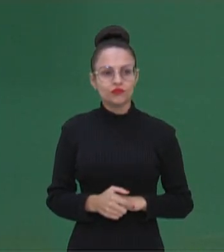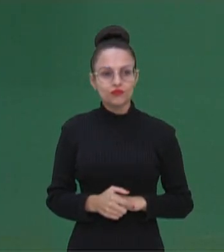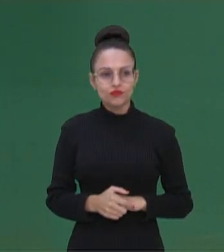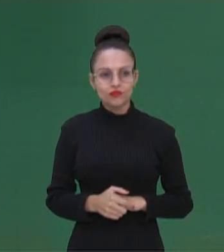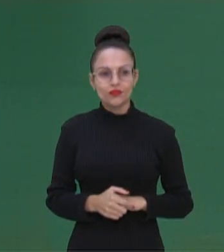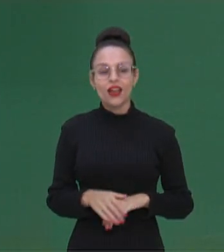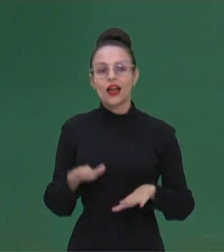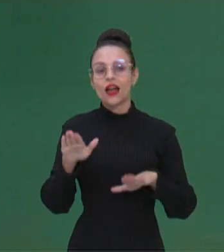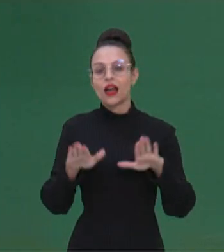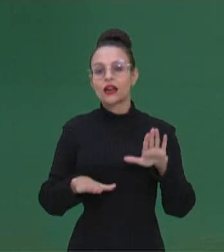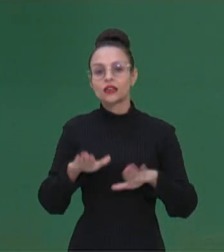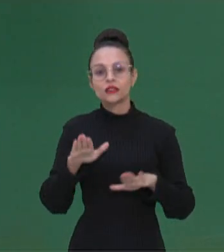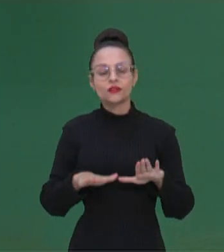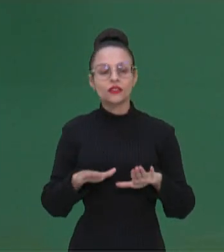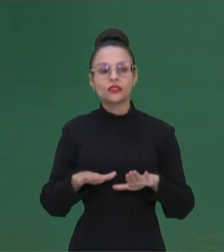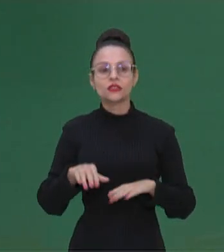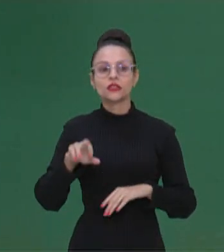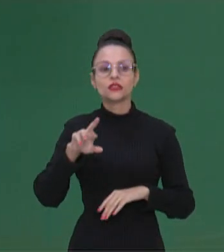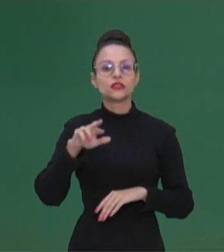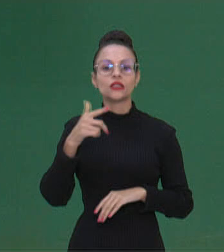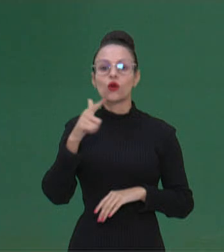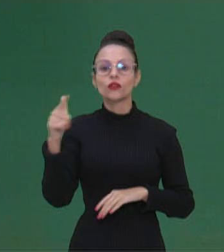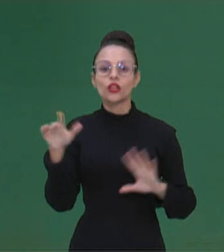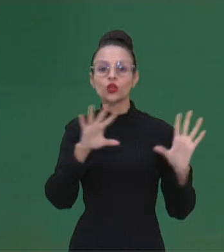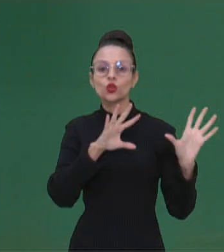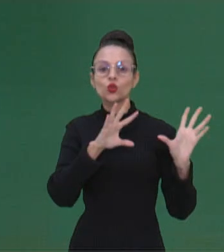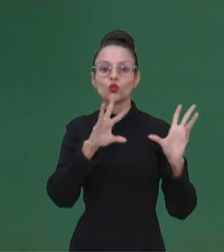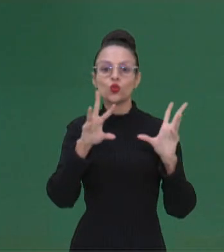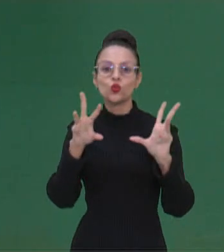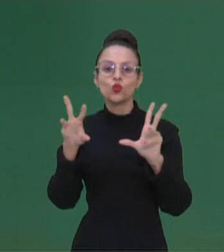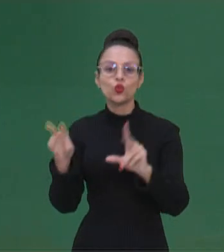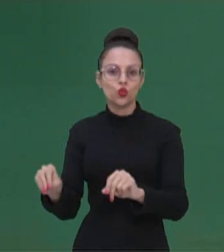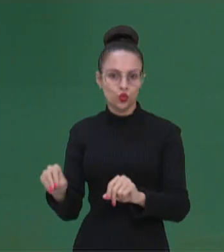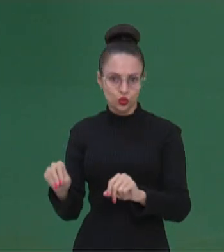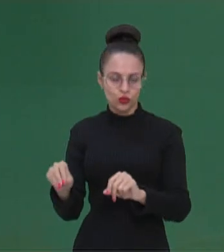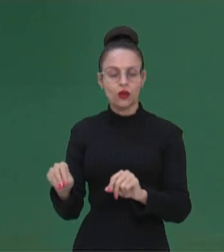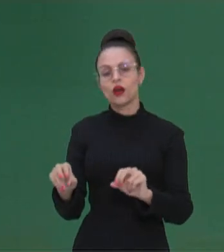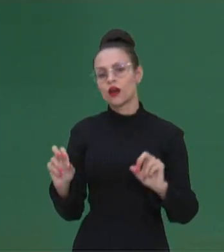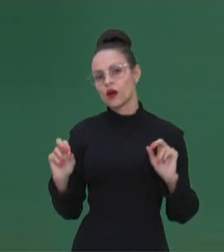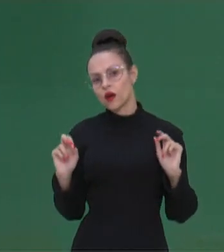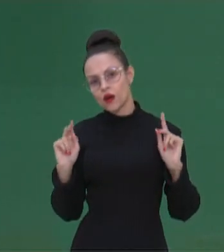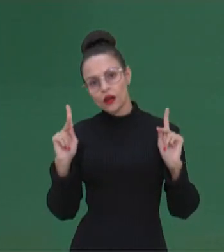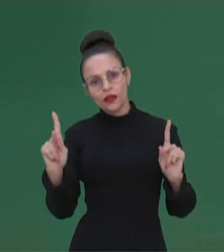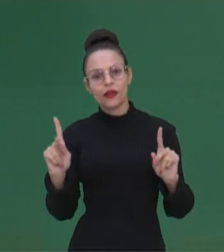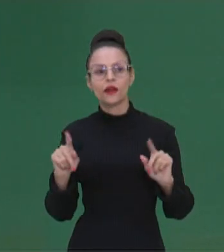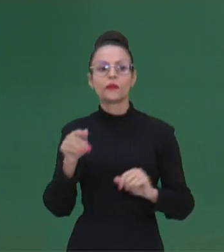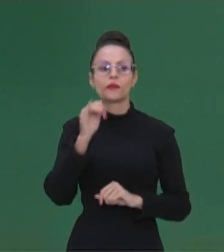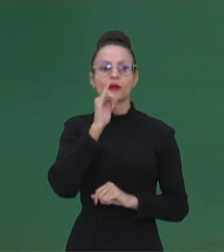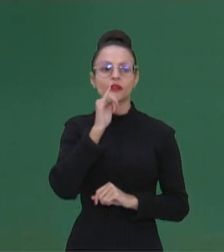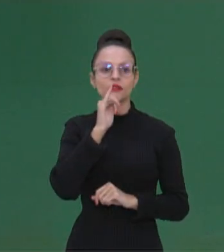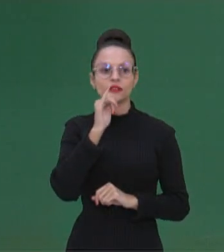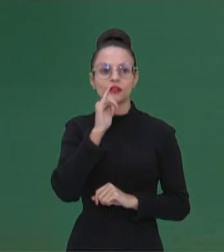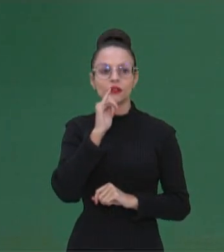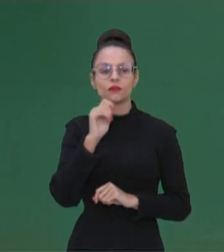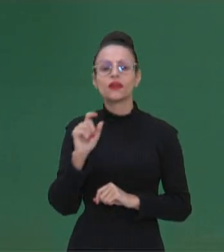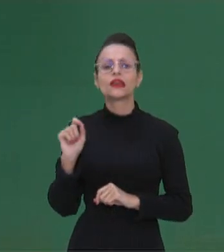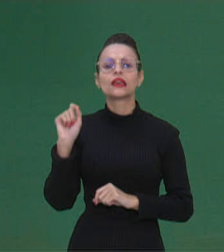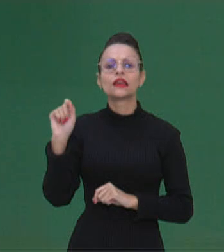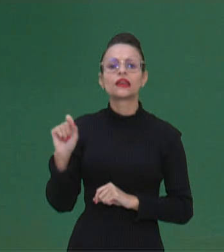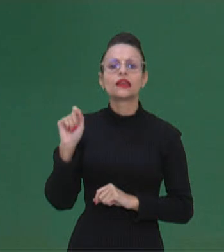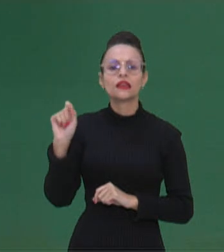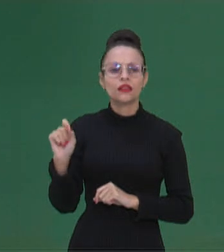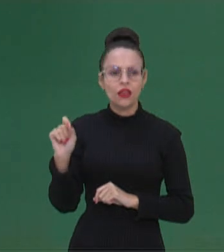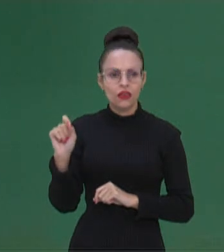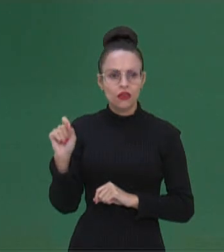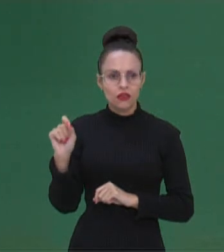vezes, gente, a gente não tem todos esses elementos. Tudo bem, ok? Então aqui, por exemplo, olha, esse quem, né? Mas